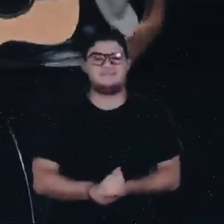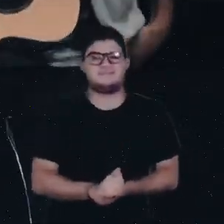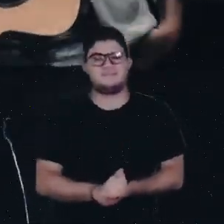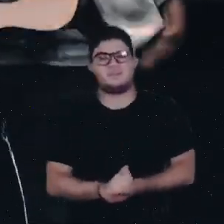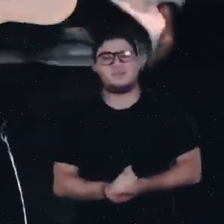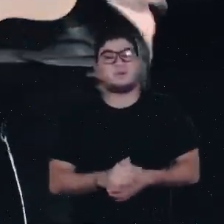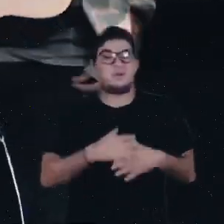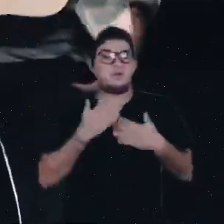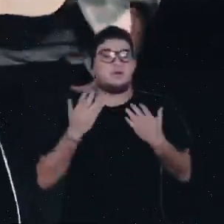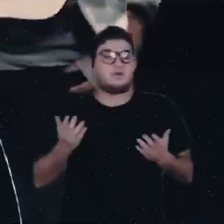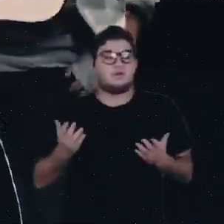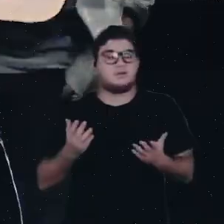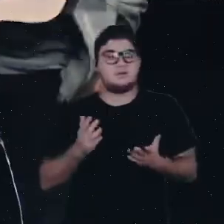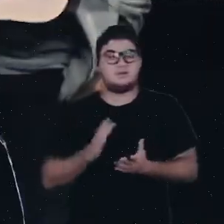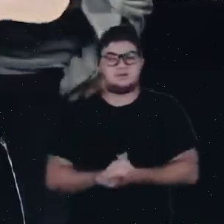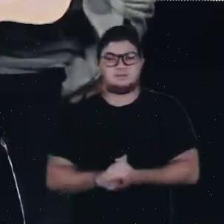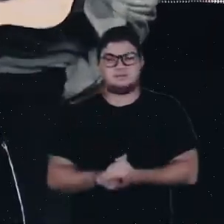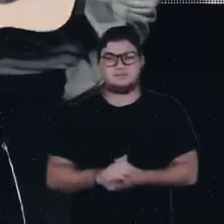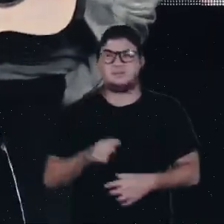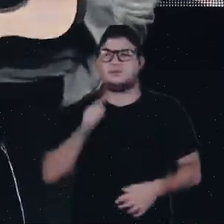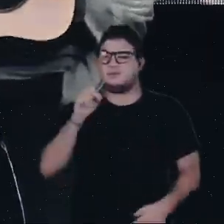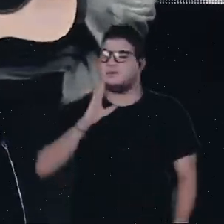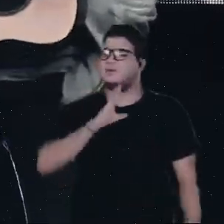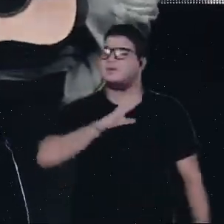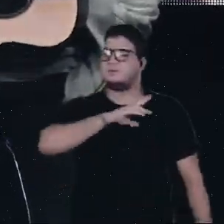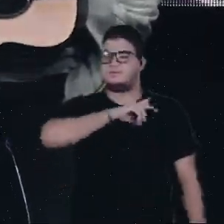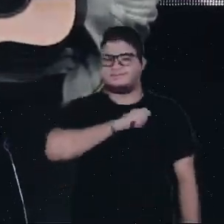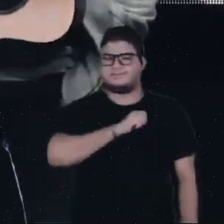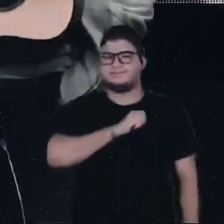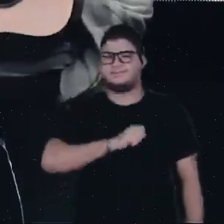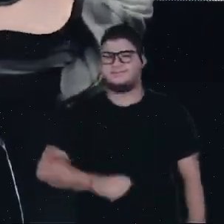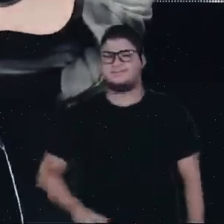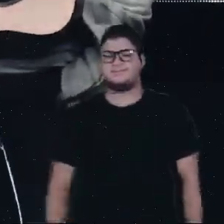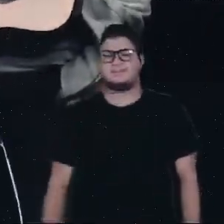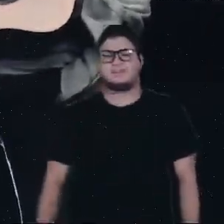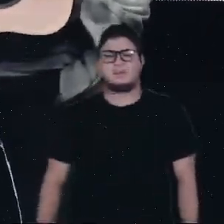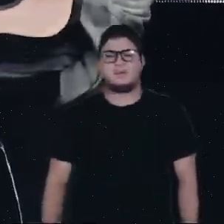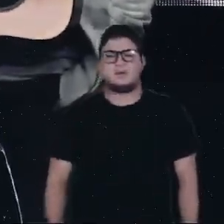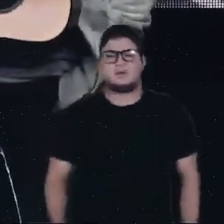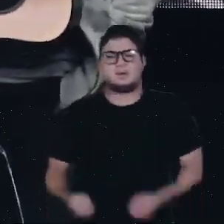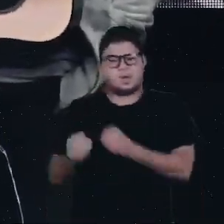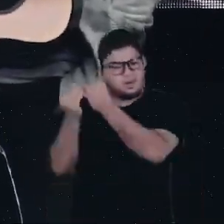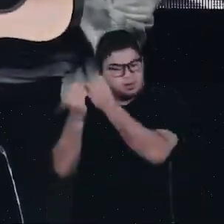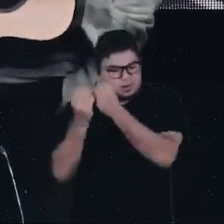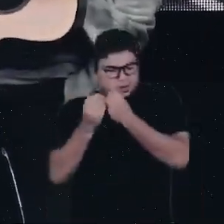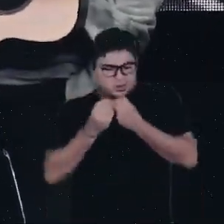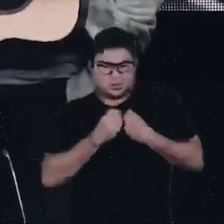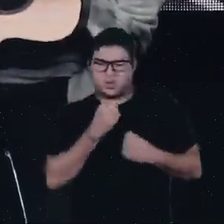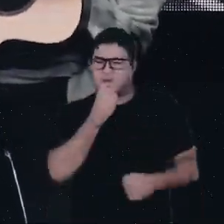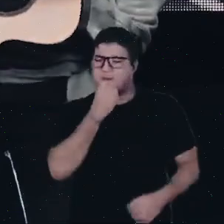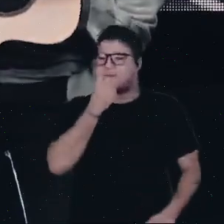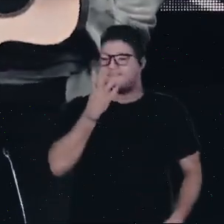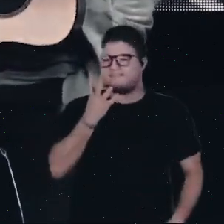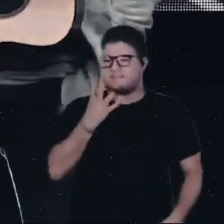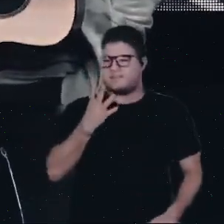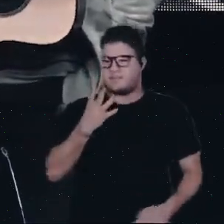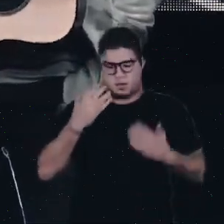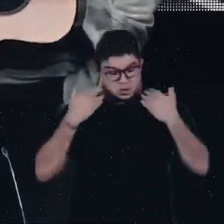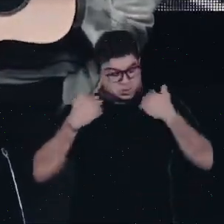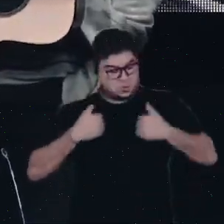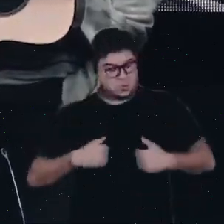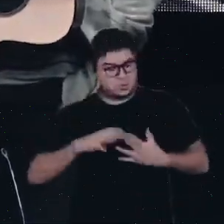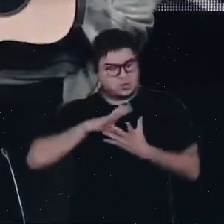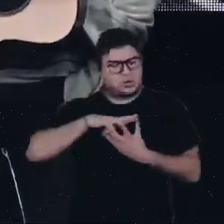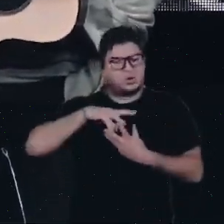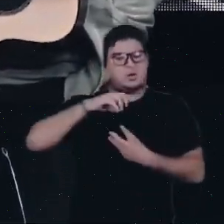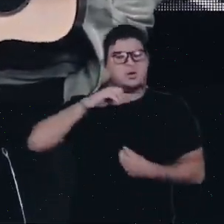Ou seja, quando você ama, você traz o bem para o seu corpo, para a sua alma, para